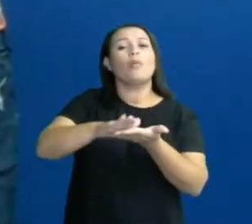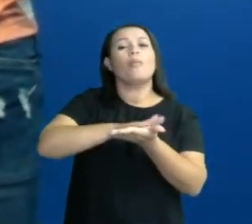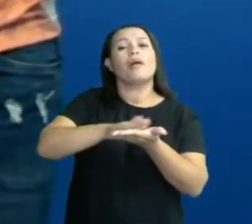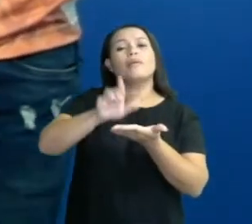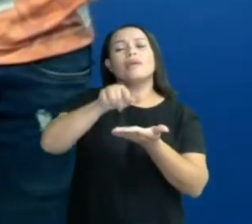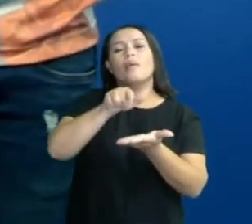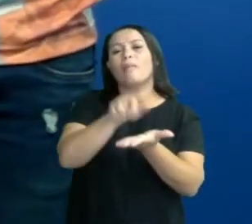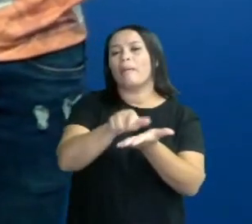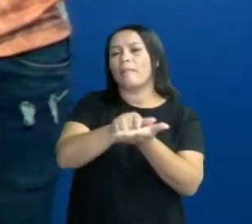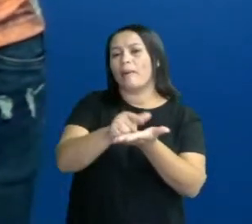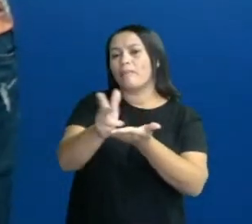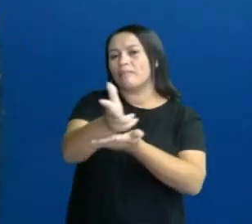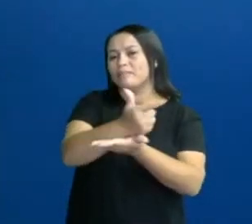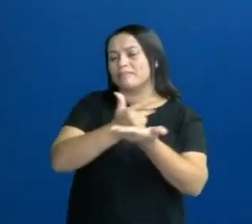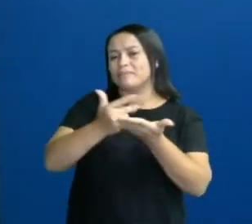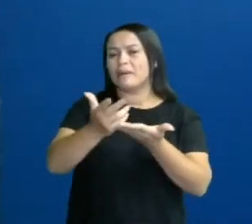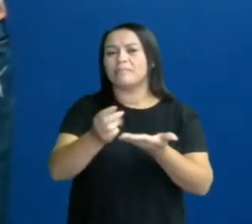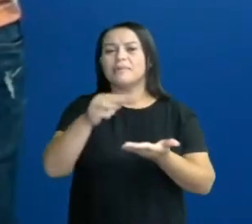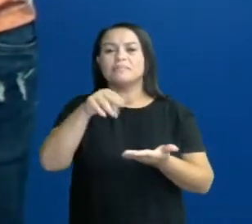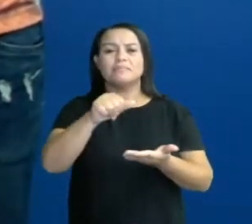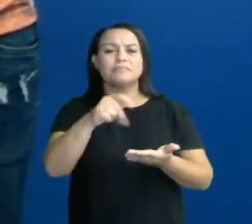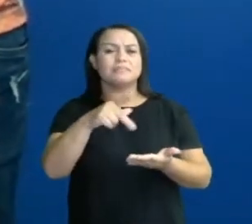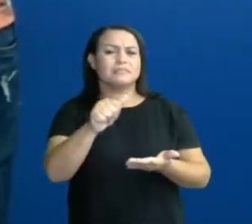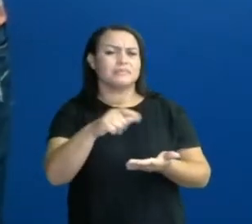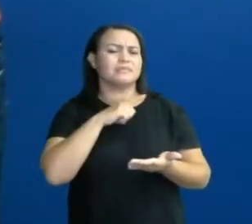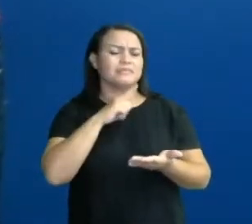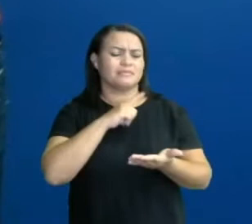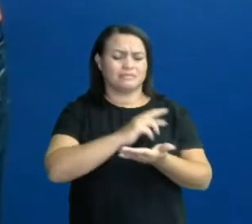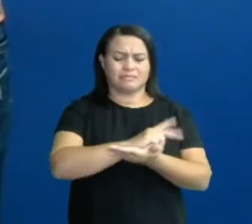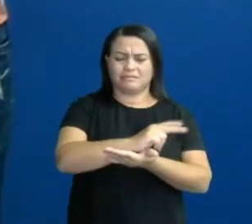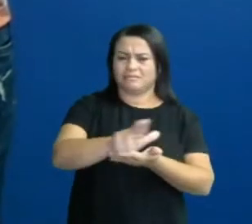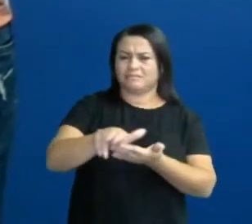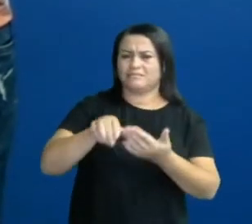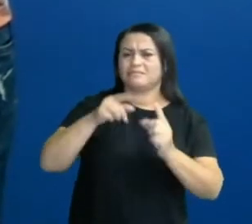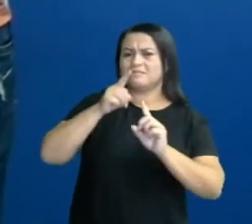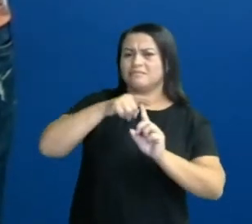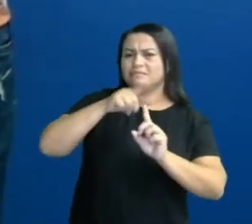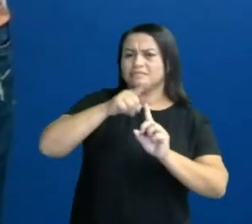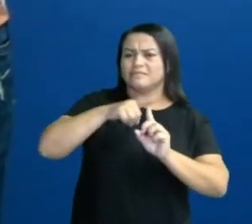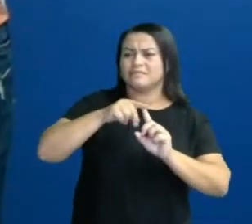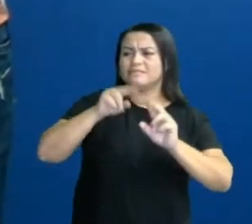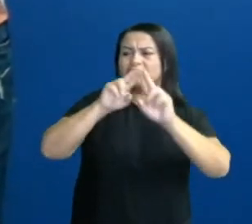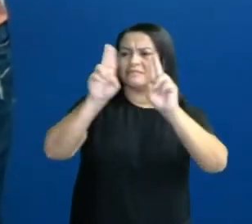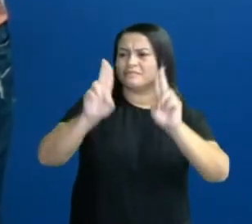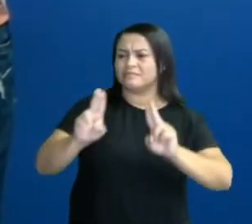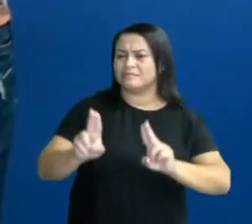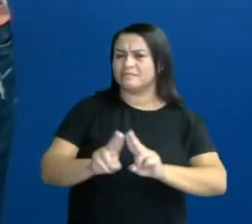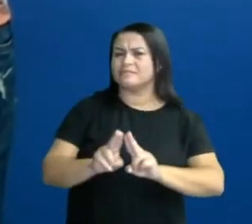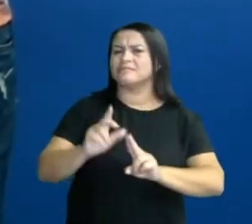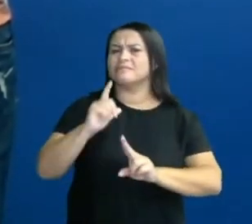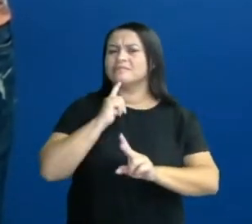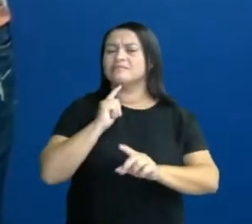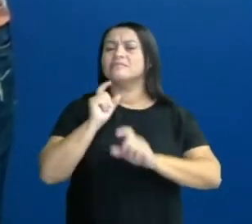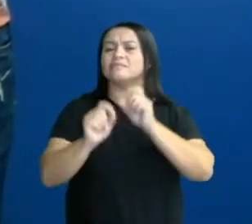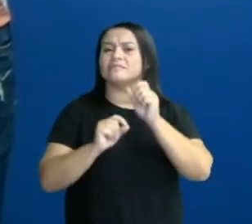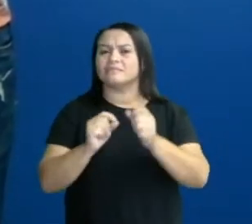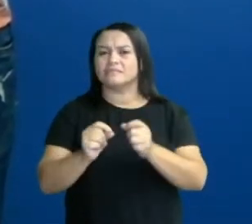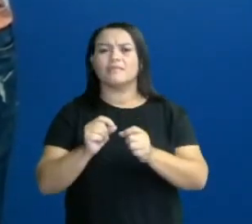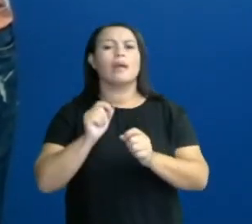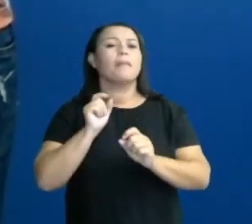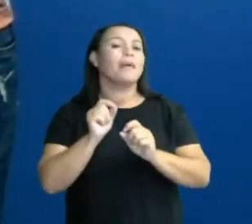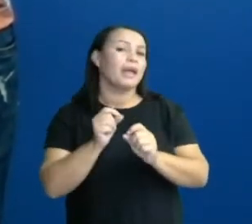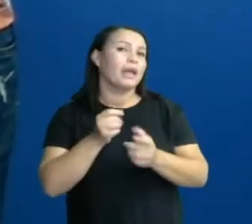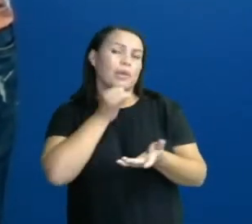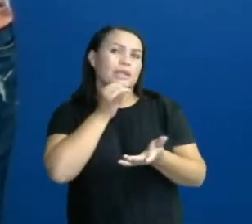bom? Existem diversos tipos de mapas, logicamente, né? E, logicamente, esses diversos tipos de mapas eles vão depender de alguns fatores para que eles